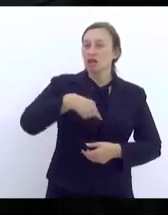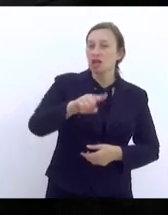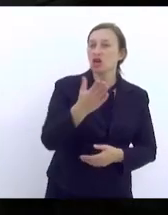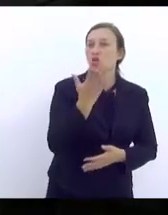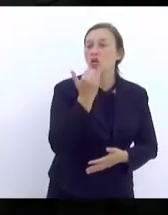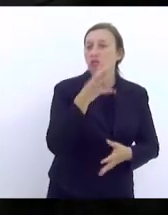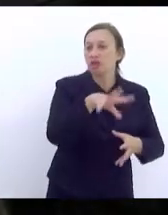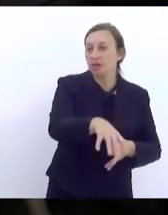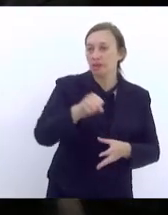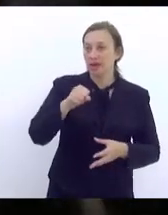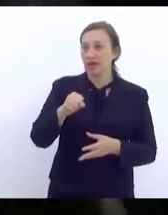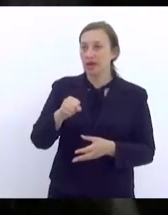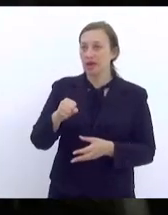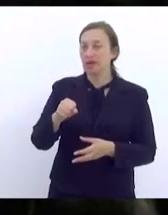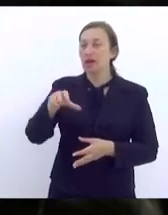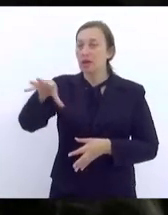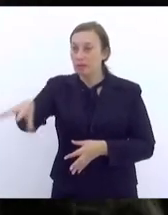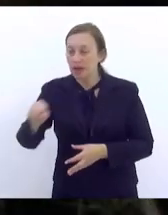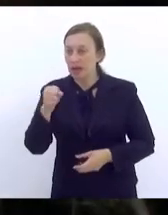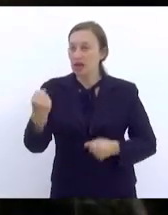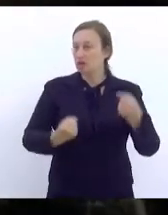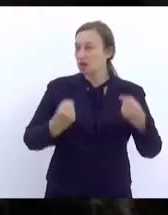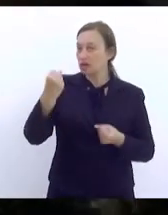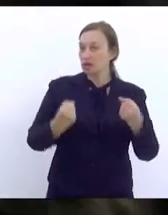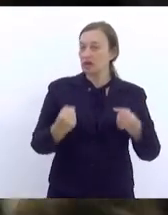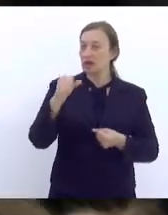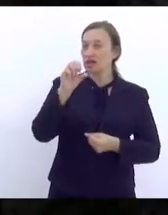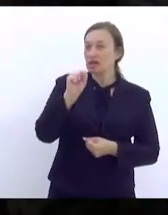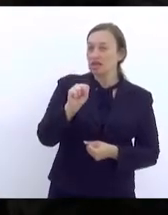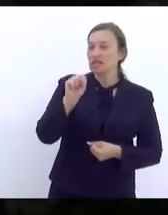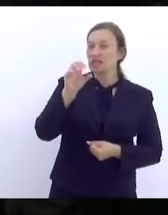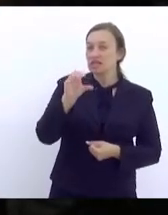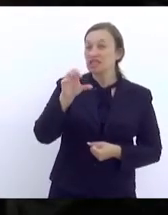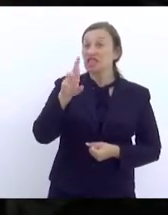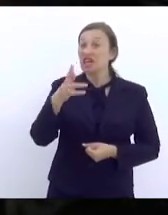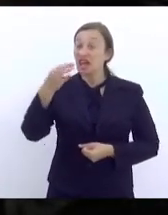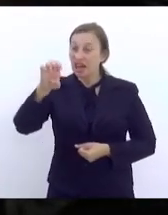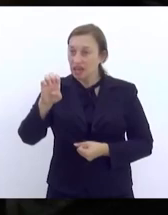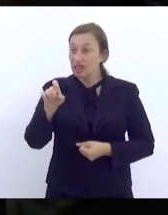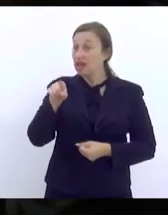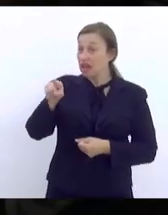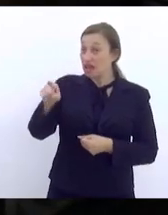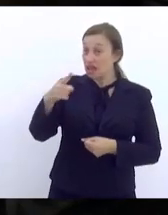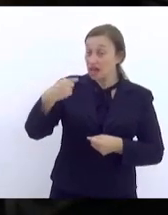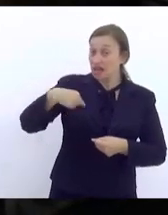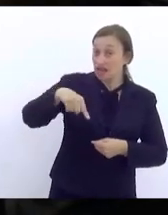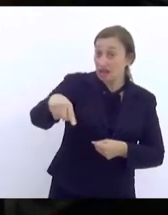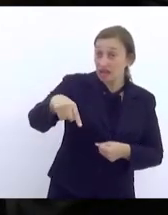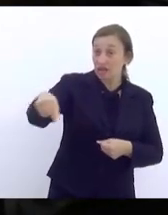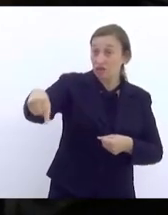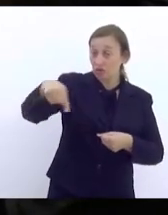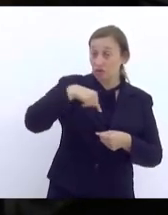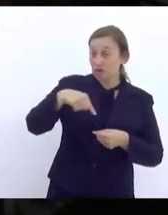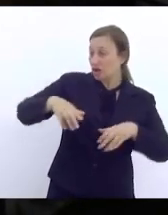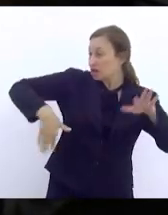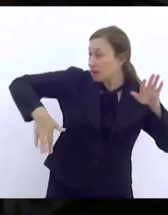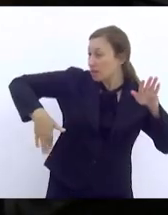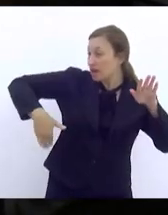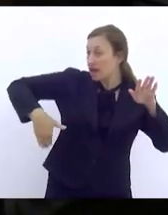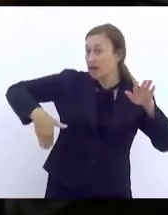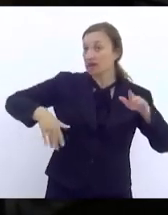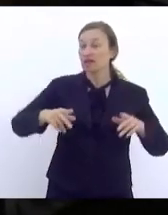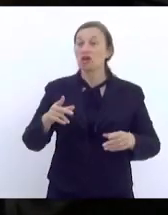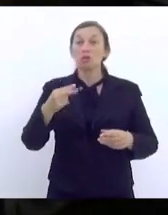comida é ir buscar ele na academia com sirene ligada é ir levar ele com sirene ligada é pegar e levar ele para praia com sirene ligada